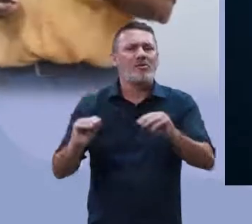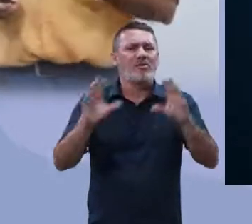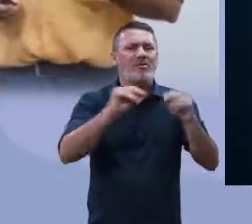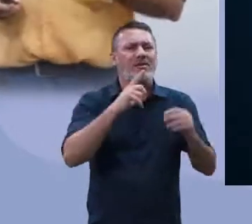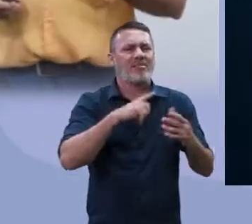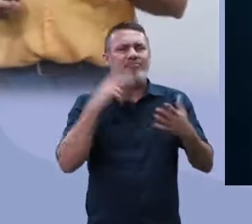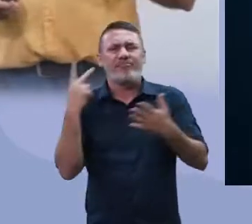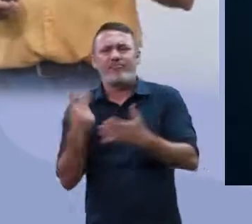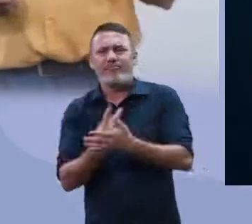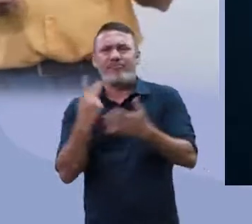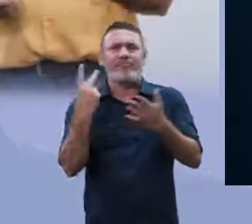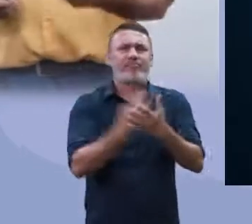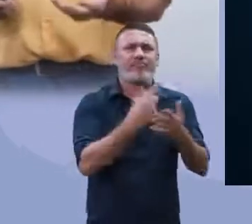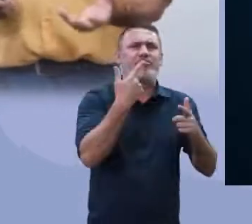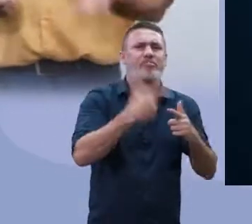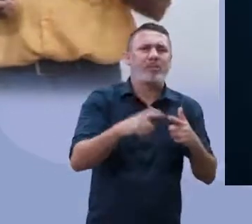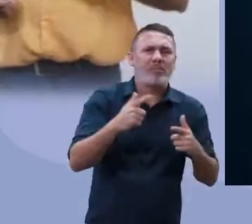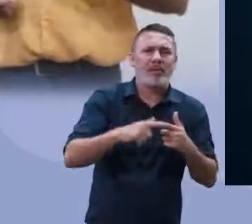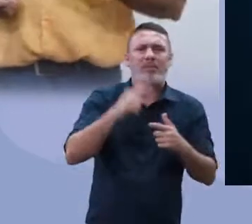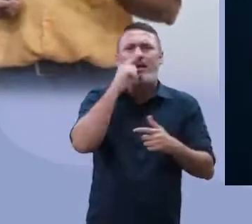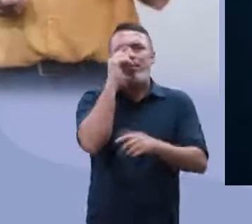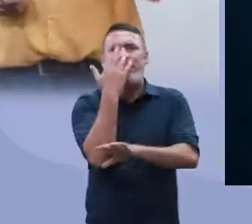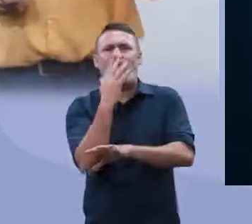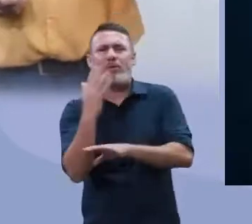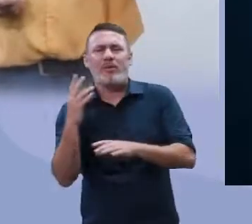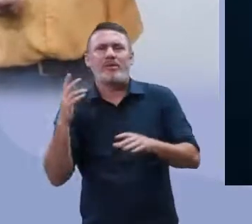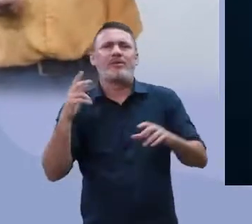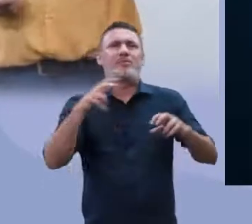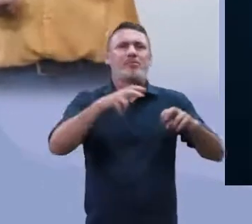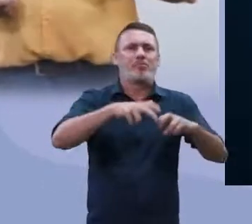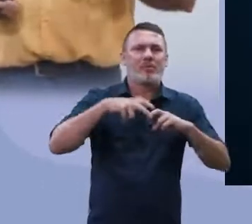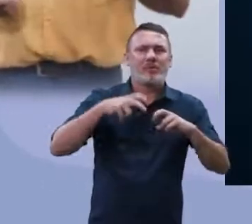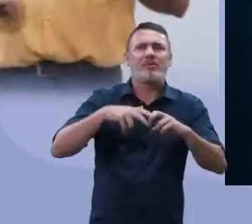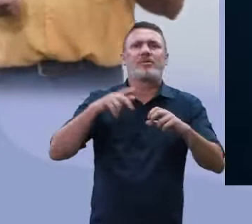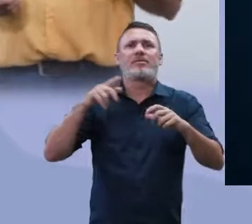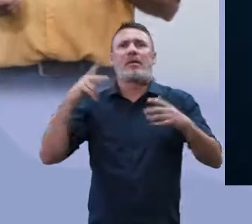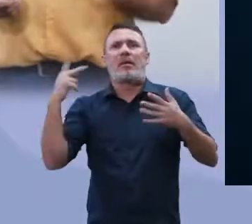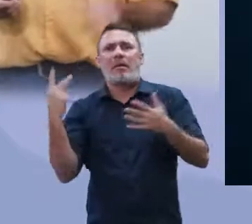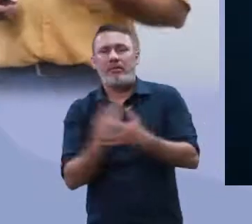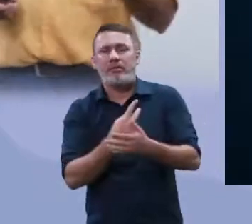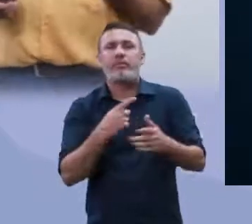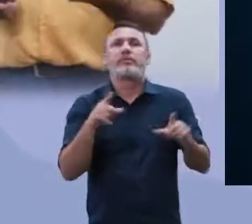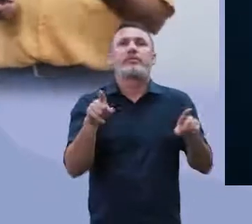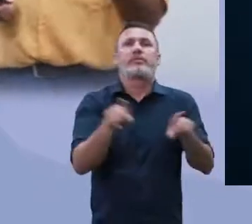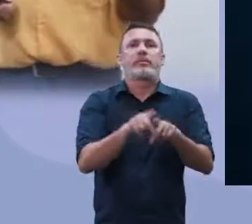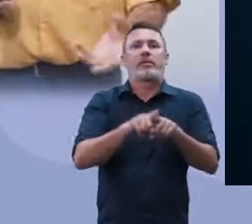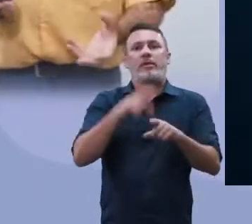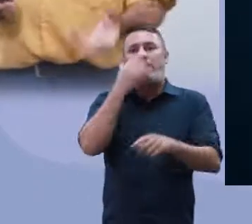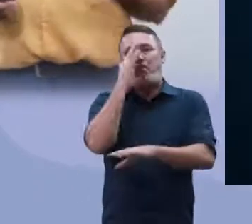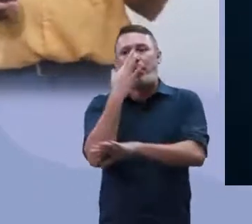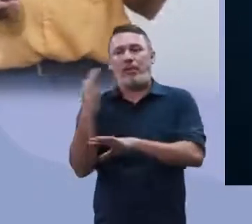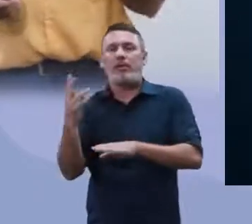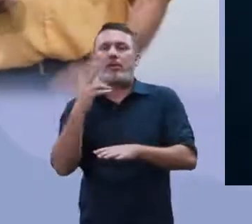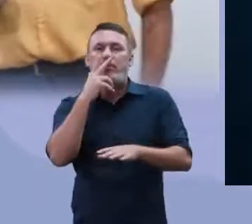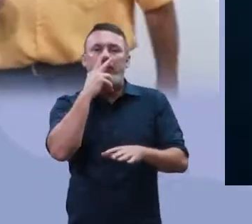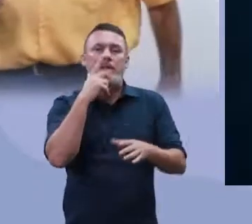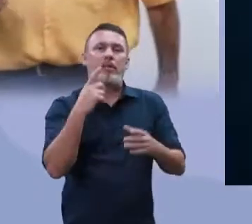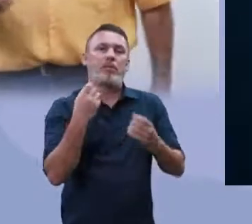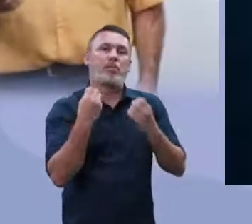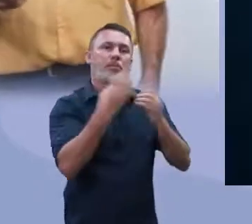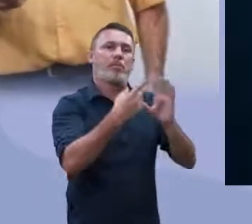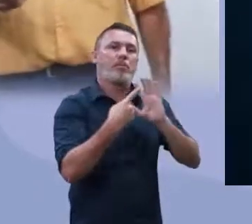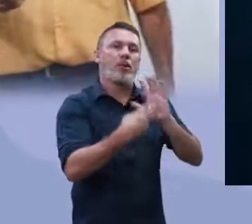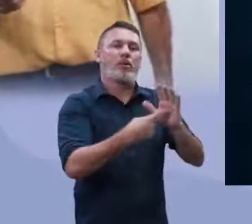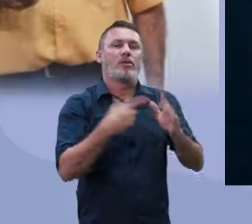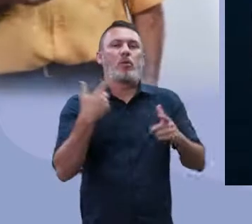alguns danos à natureza e automaticamente a natureza refletindo para o homem as